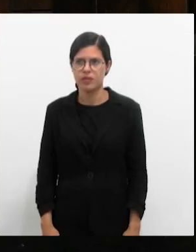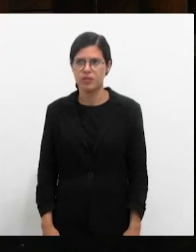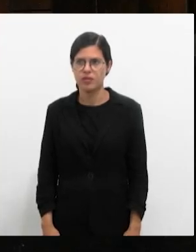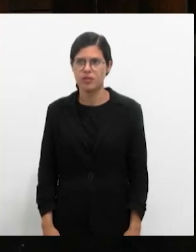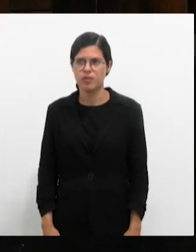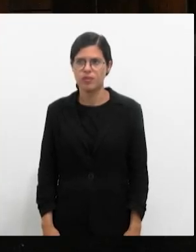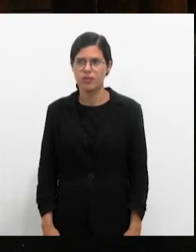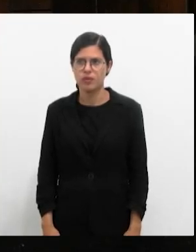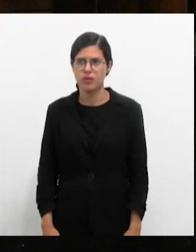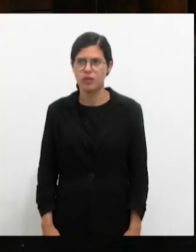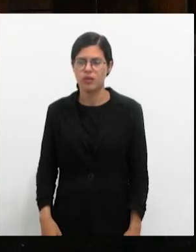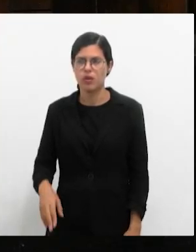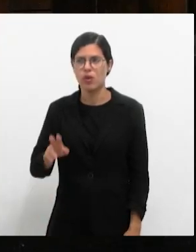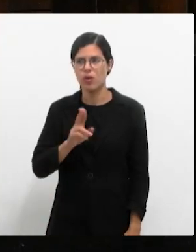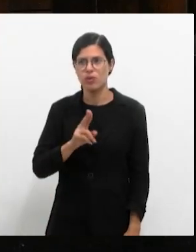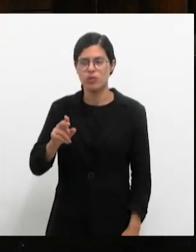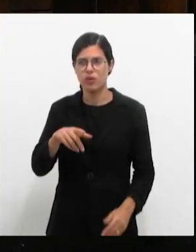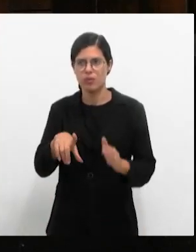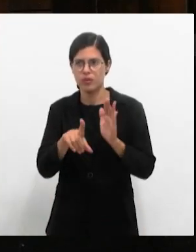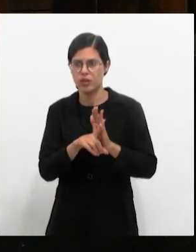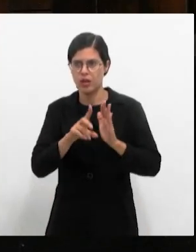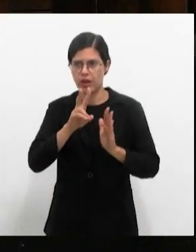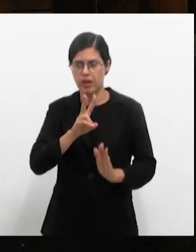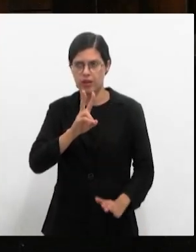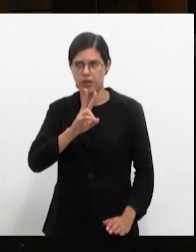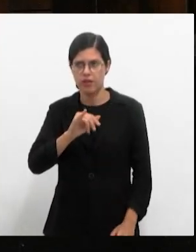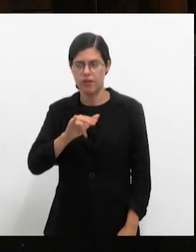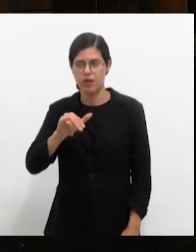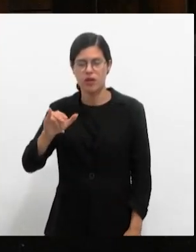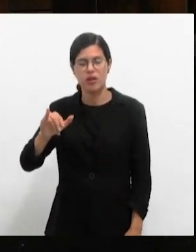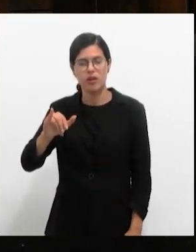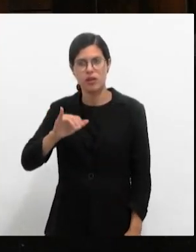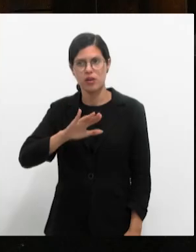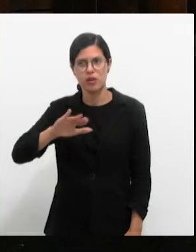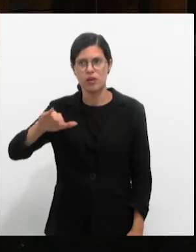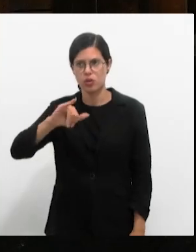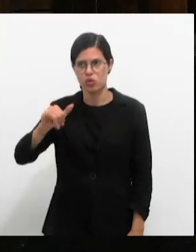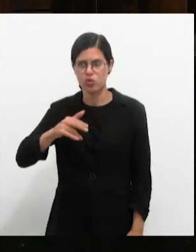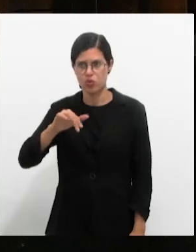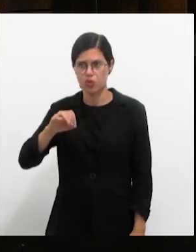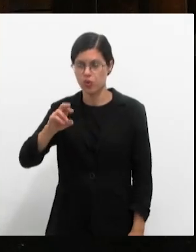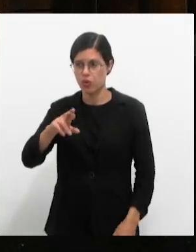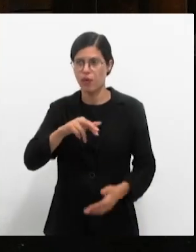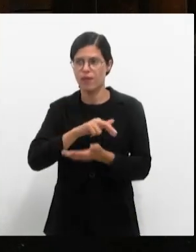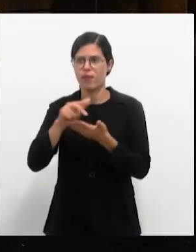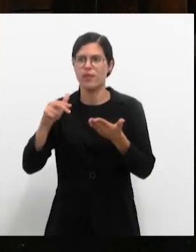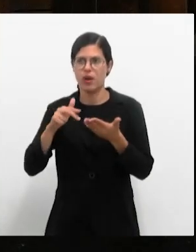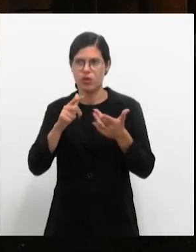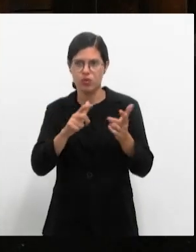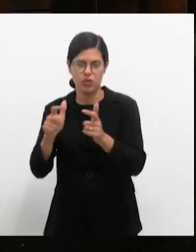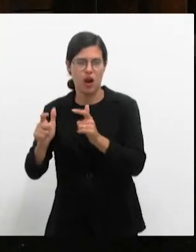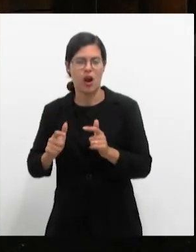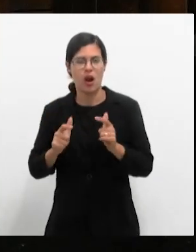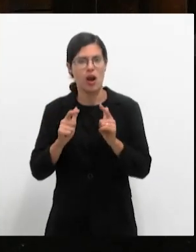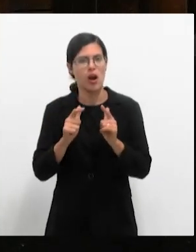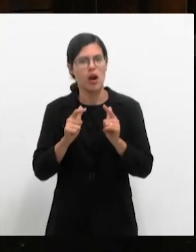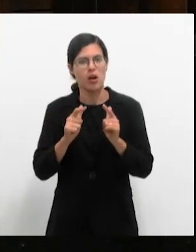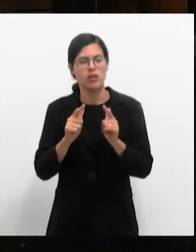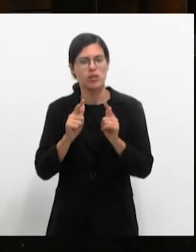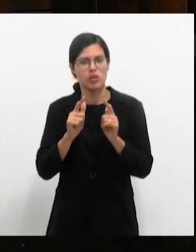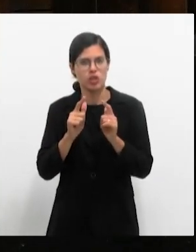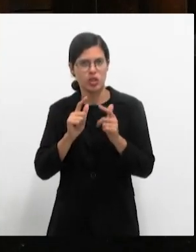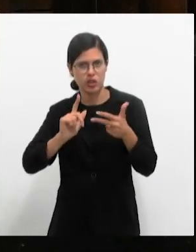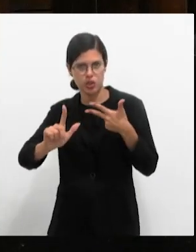com o nome, inclusive, de Lei Vini Júnior. De lá para cá, várias casas legislativas, assembleia, e eu ouso dizer